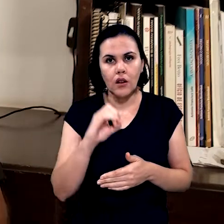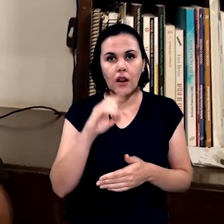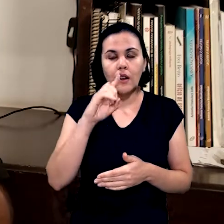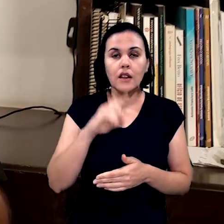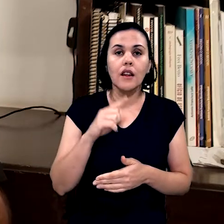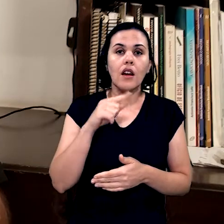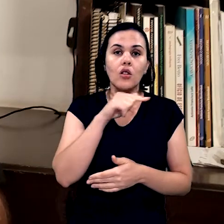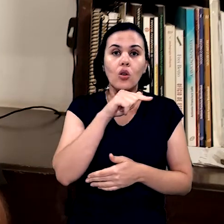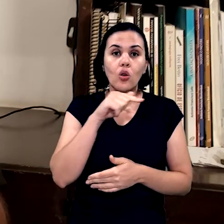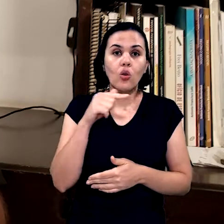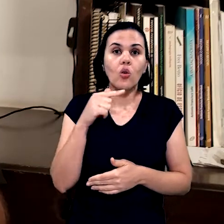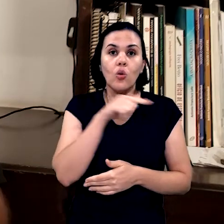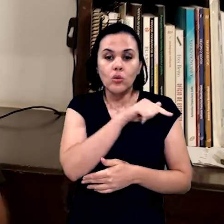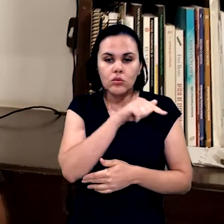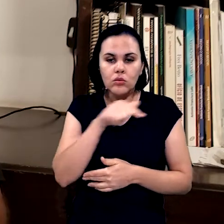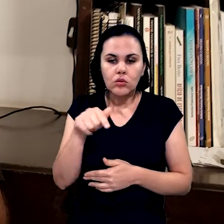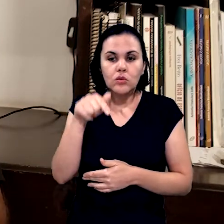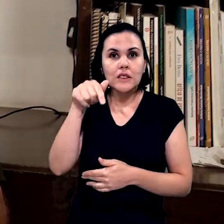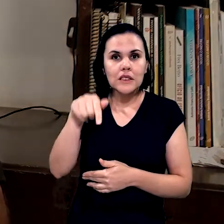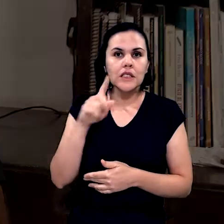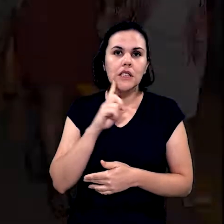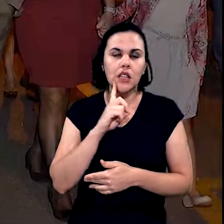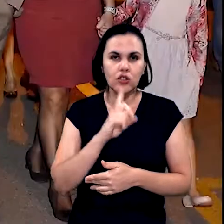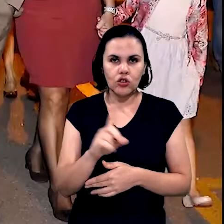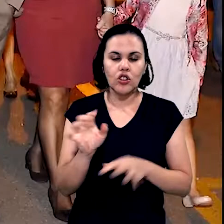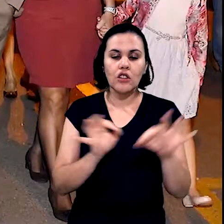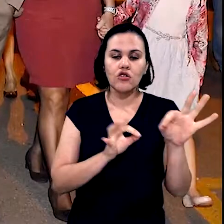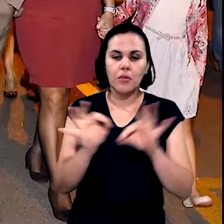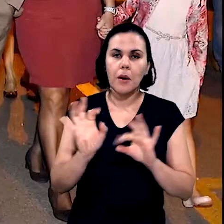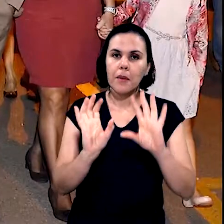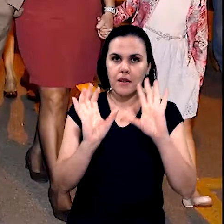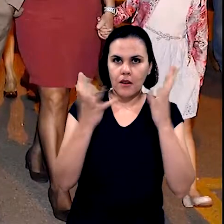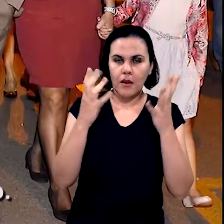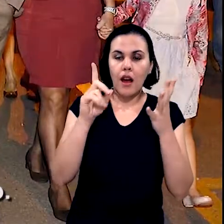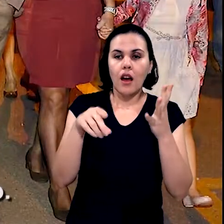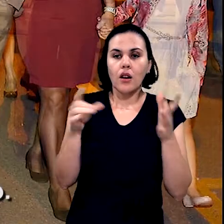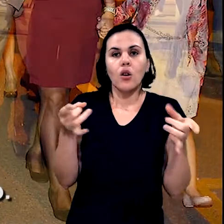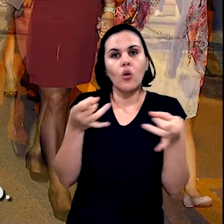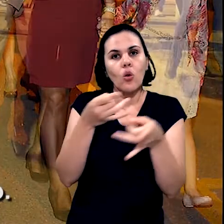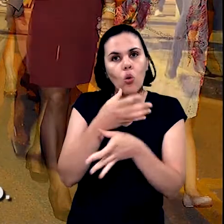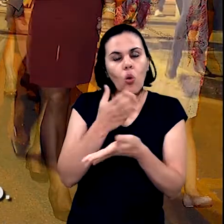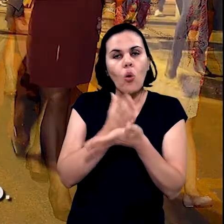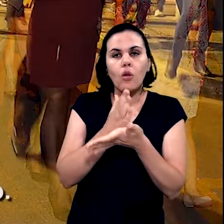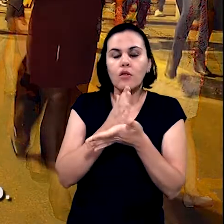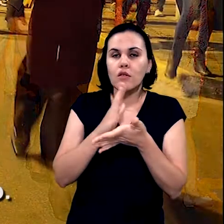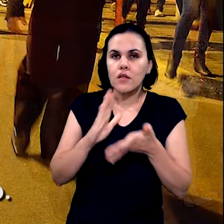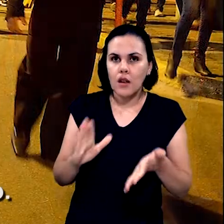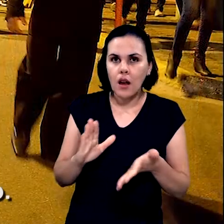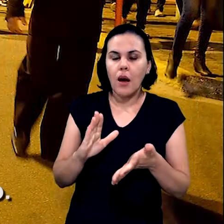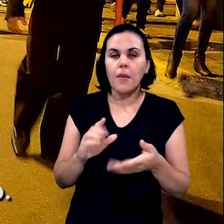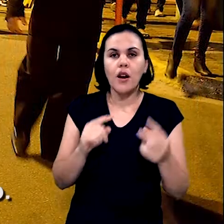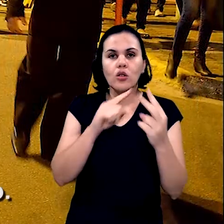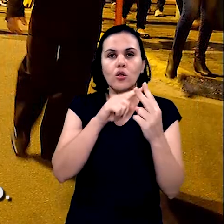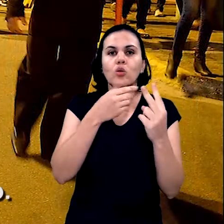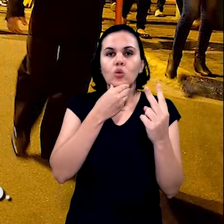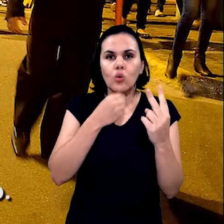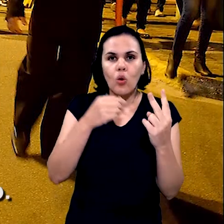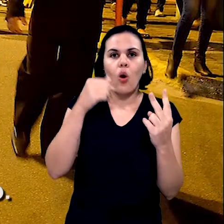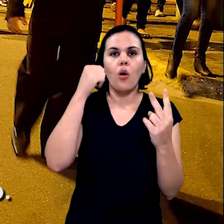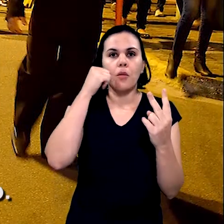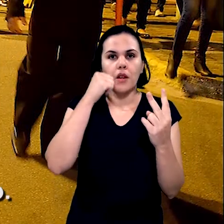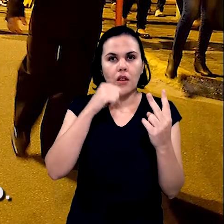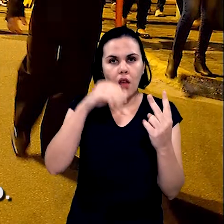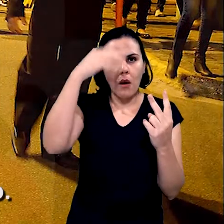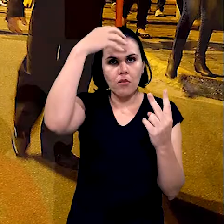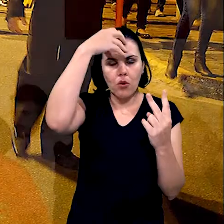dito, os 7 dias de preparação para a festa do Divino. E ali é o encerramento com a presença do Imperador, da Imperatriz e do